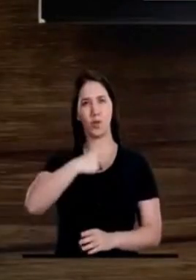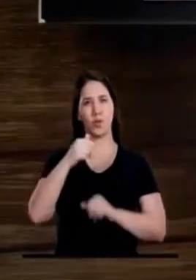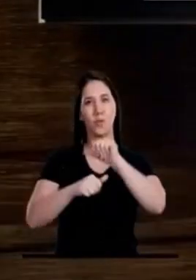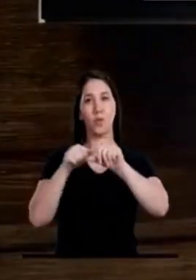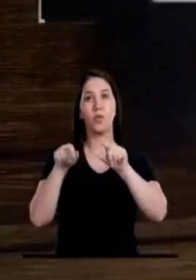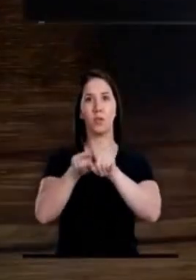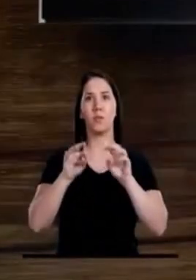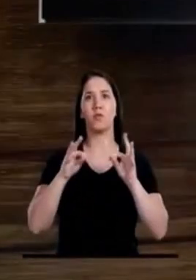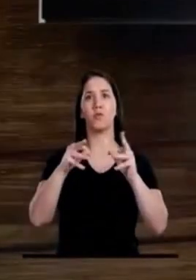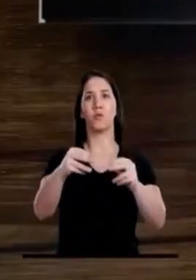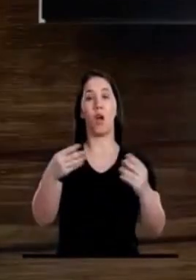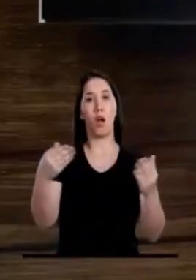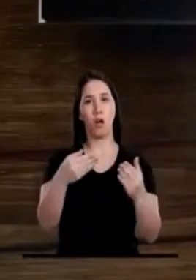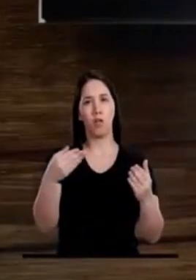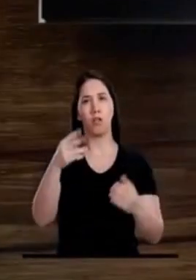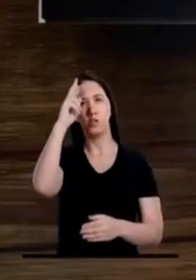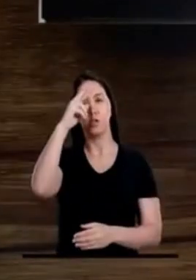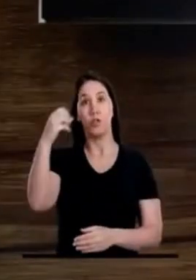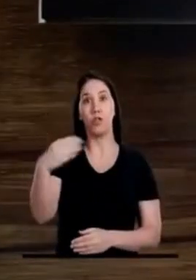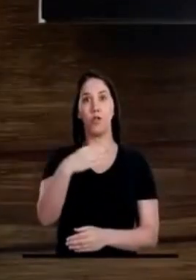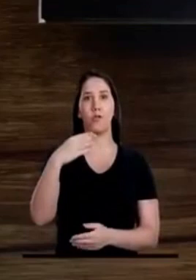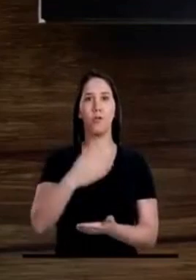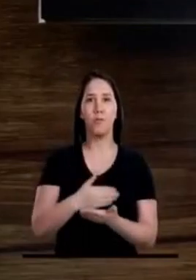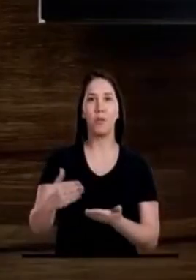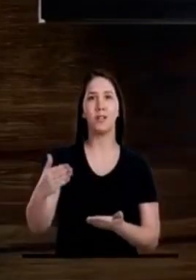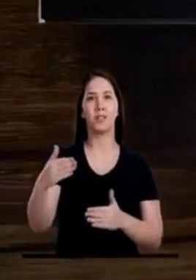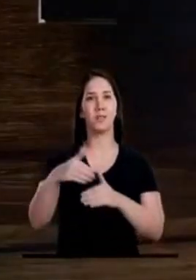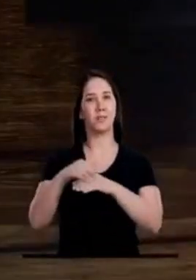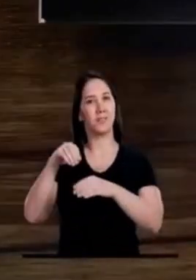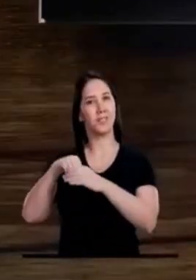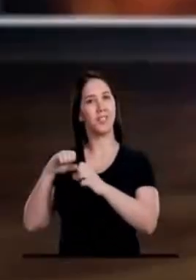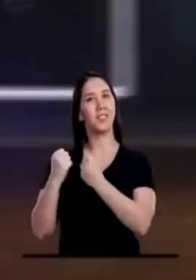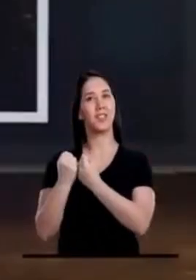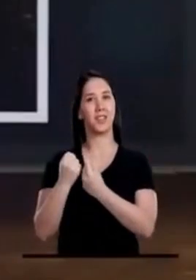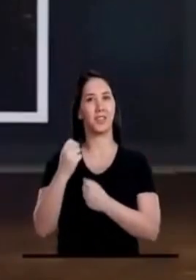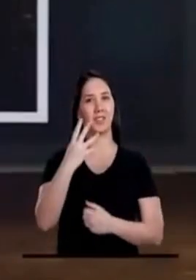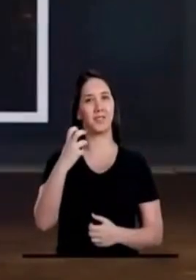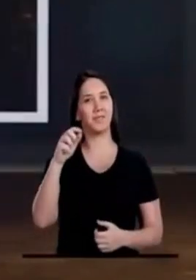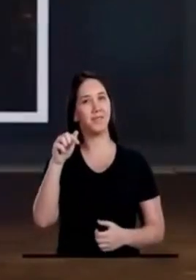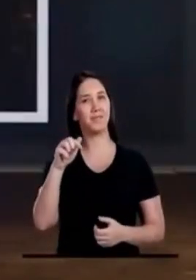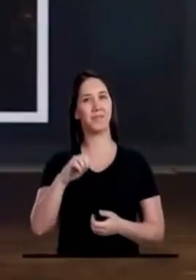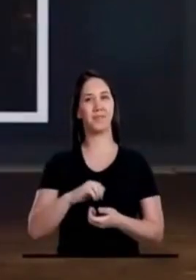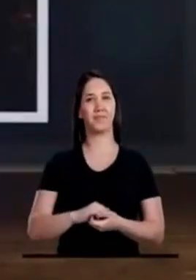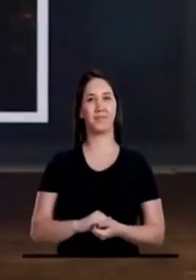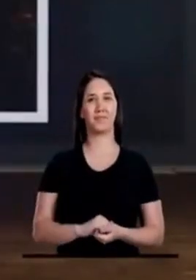gente um novo capítulo começa agora no senado mara gabrilli senadora 457